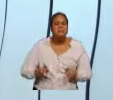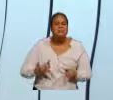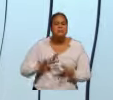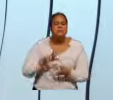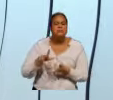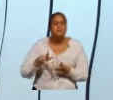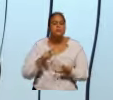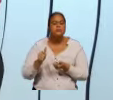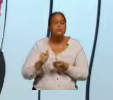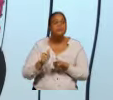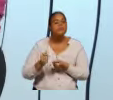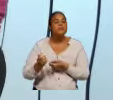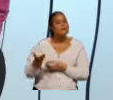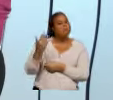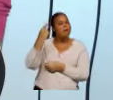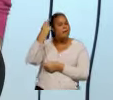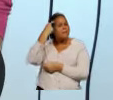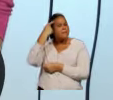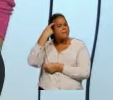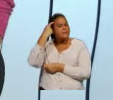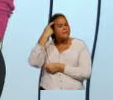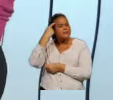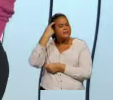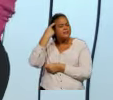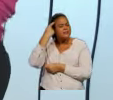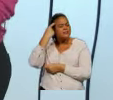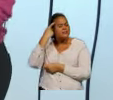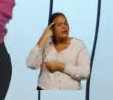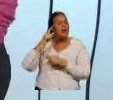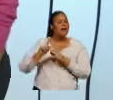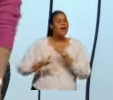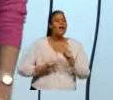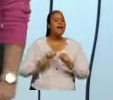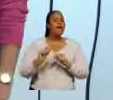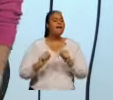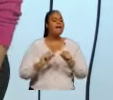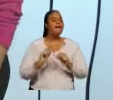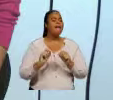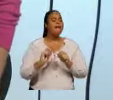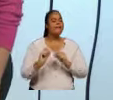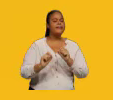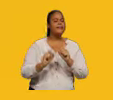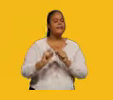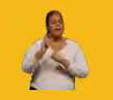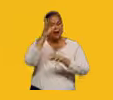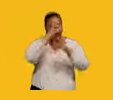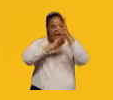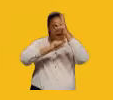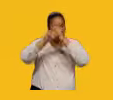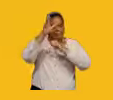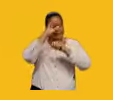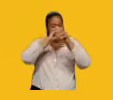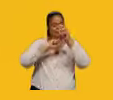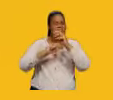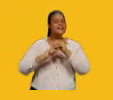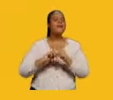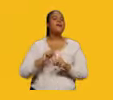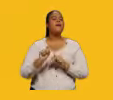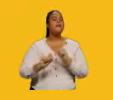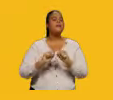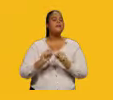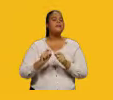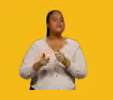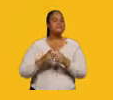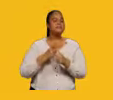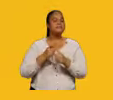pensar vamos a uma notícia não vamos primeiro pensar o que que a gente vai aprender primeiro a gente vai compreender